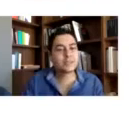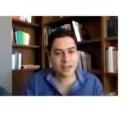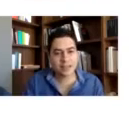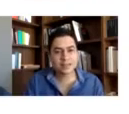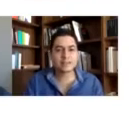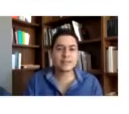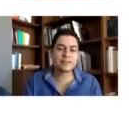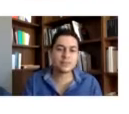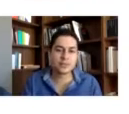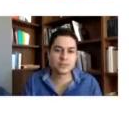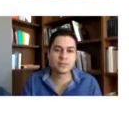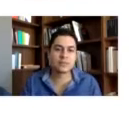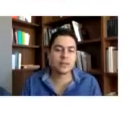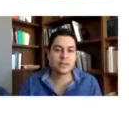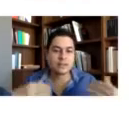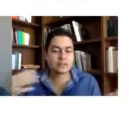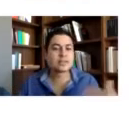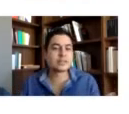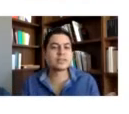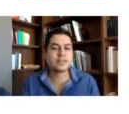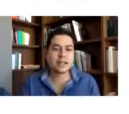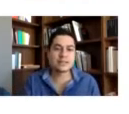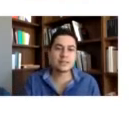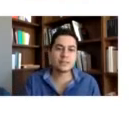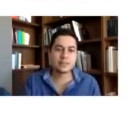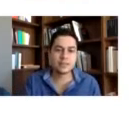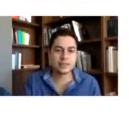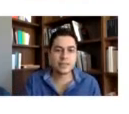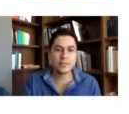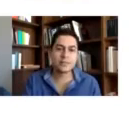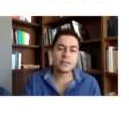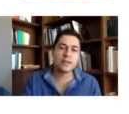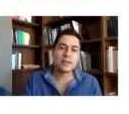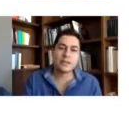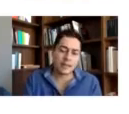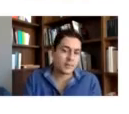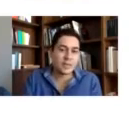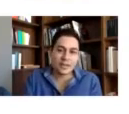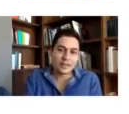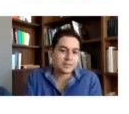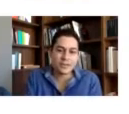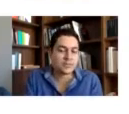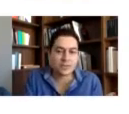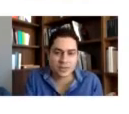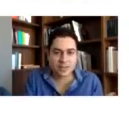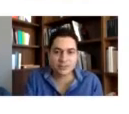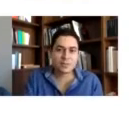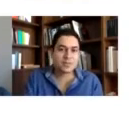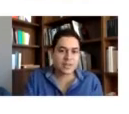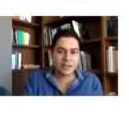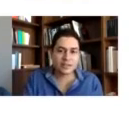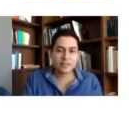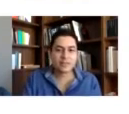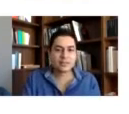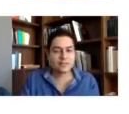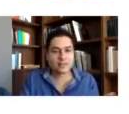dividiria em três fases, né, as nossas atividades ao longo desse tempo. A primeira, quando não tinha nenhum tipo